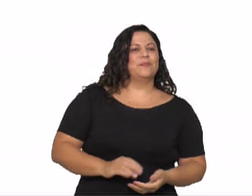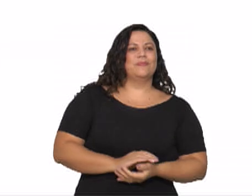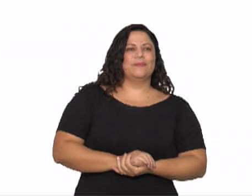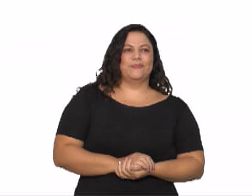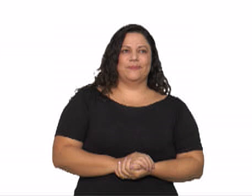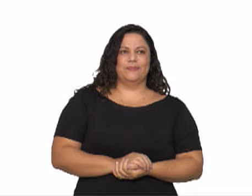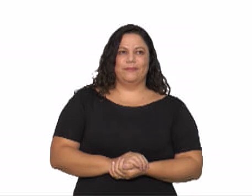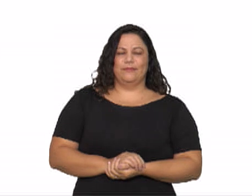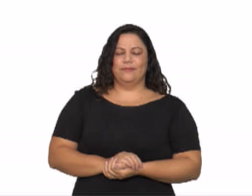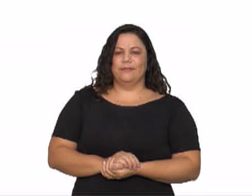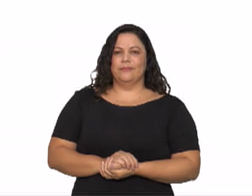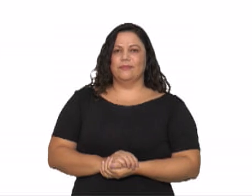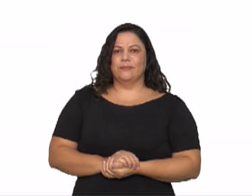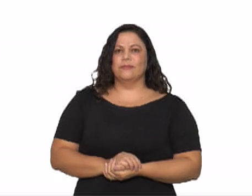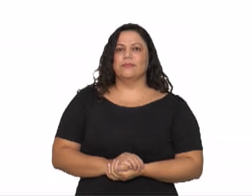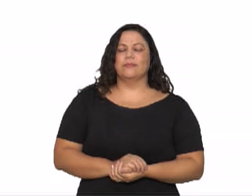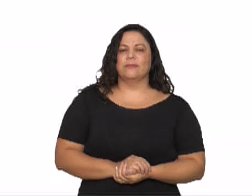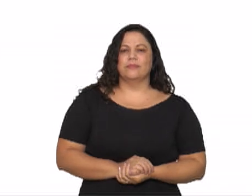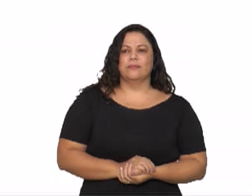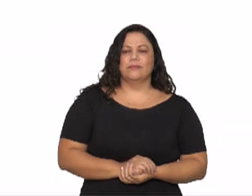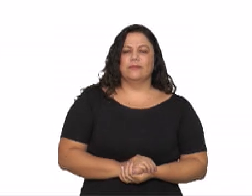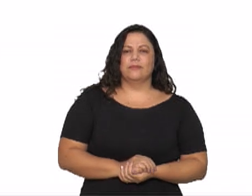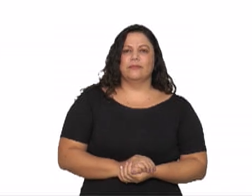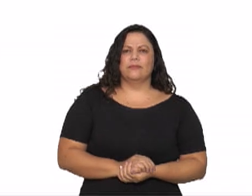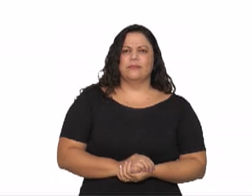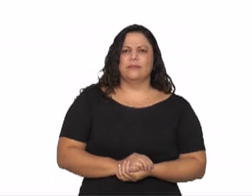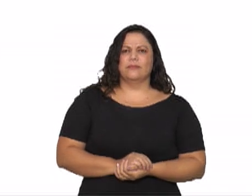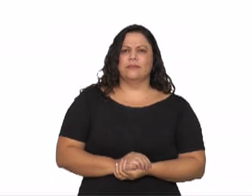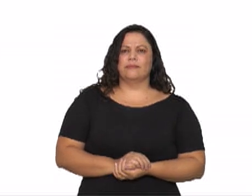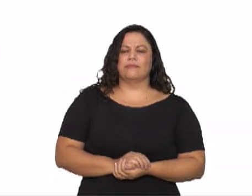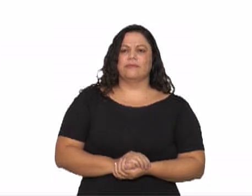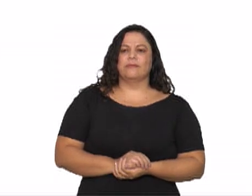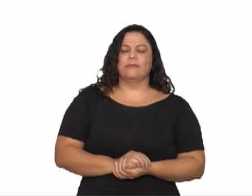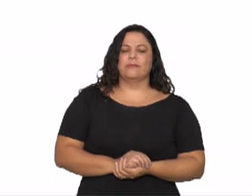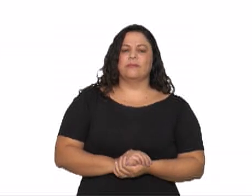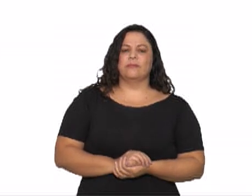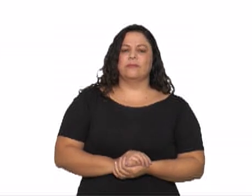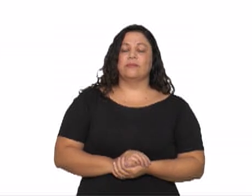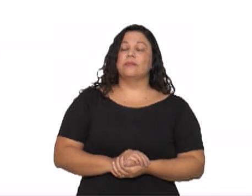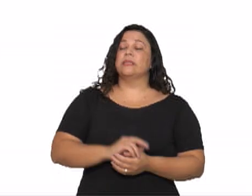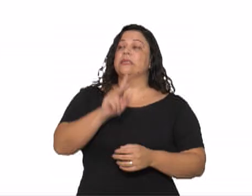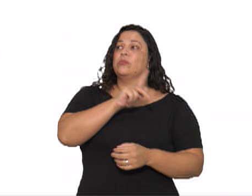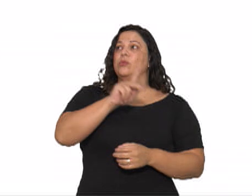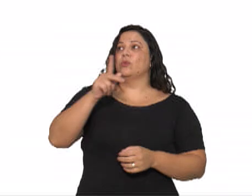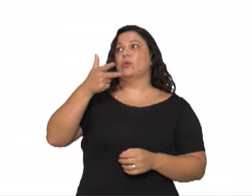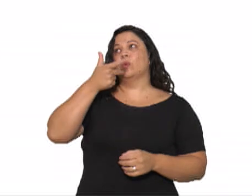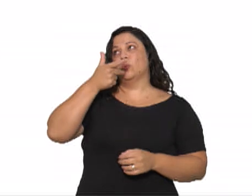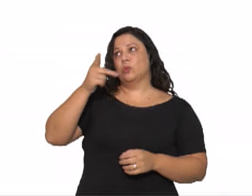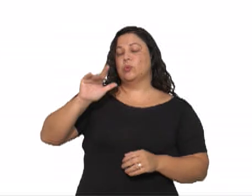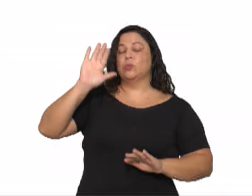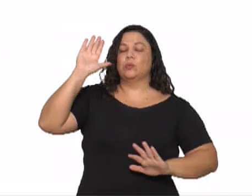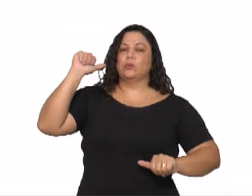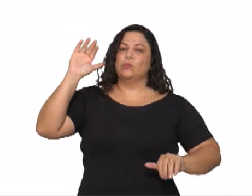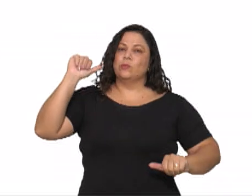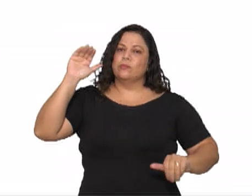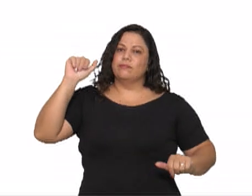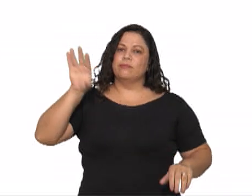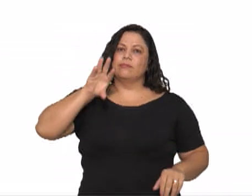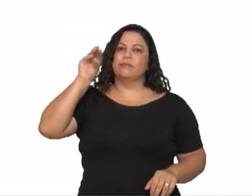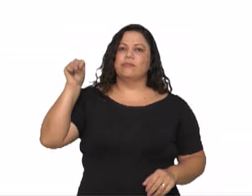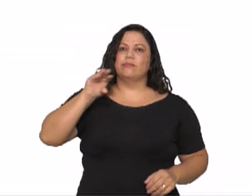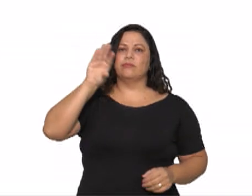Que é um poema e quais são suas características? A. Uma obra poética normalmente em